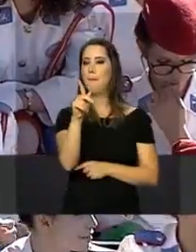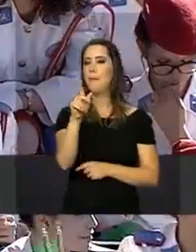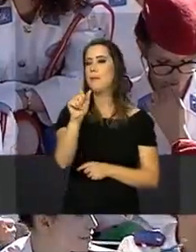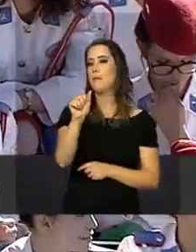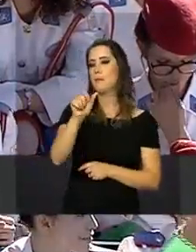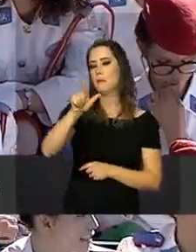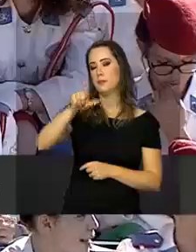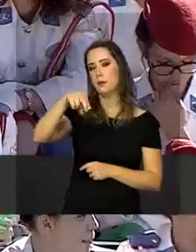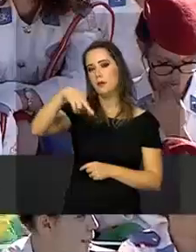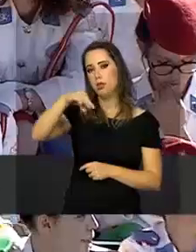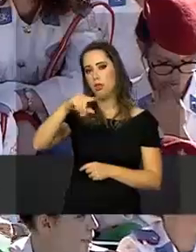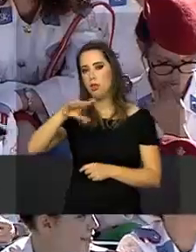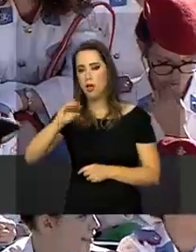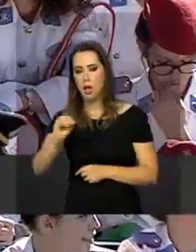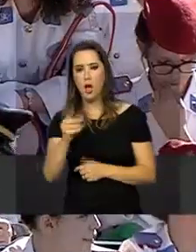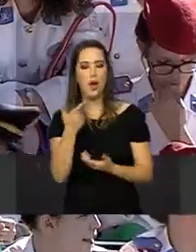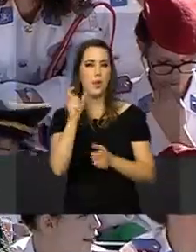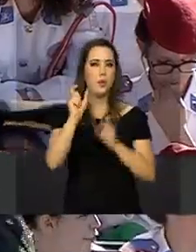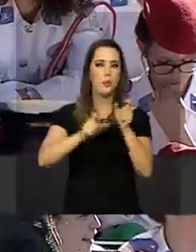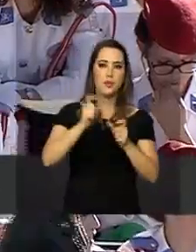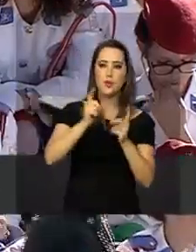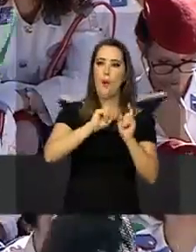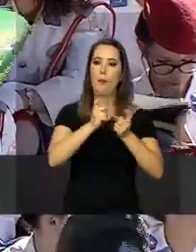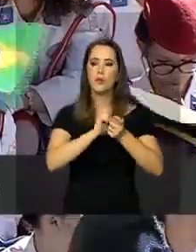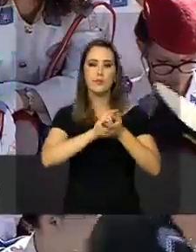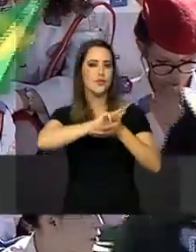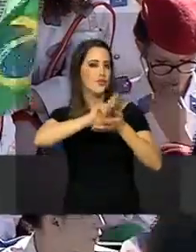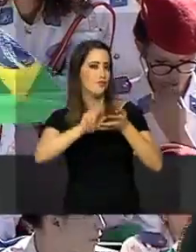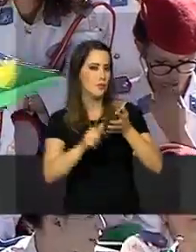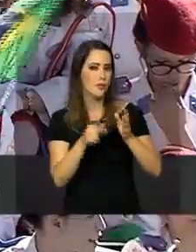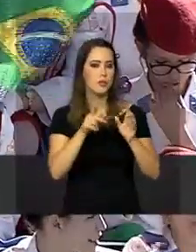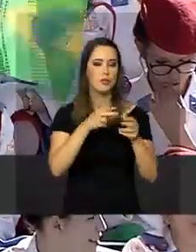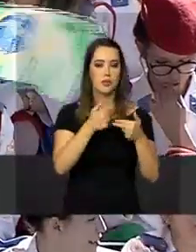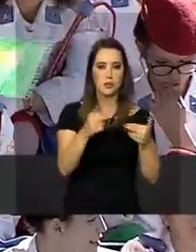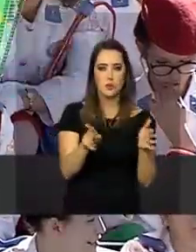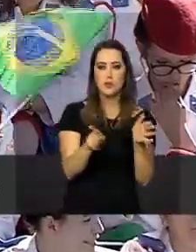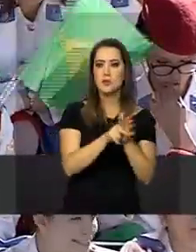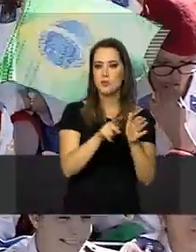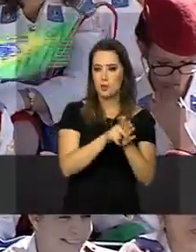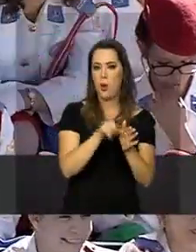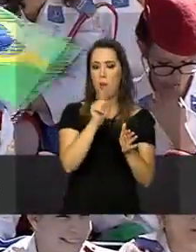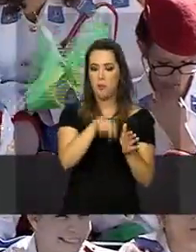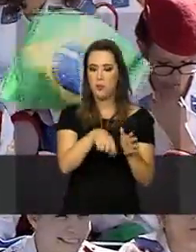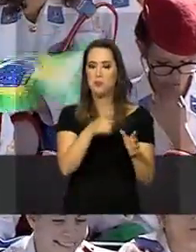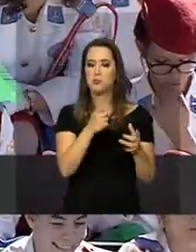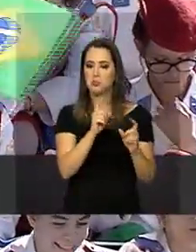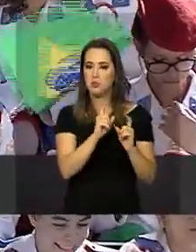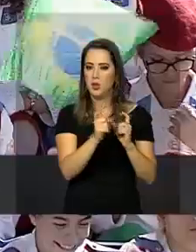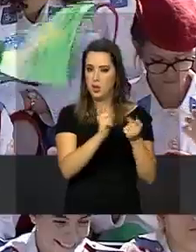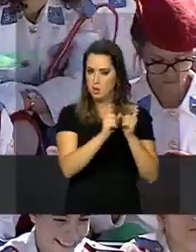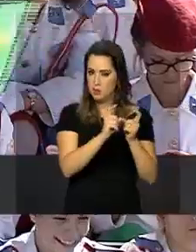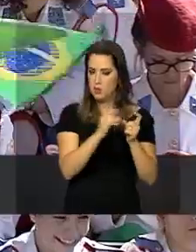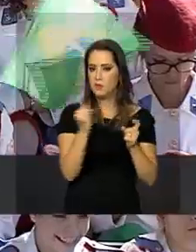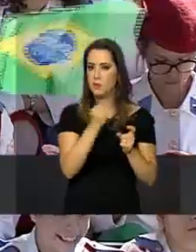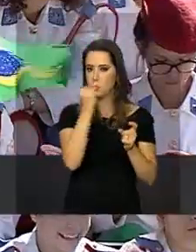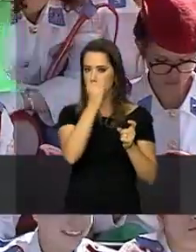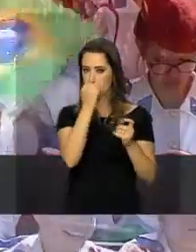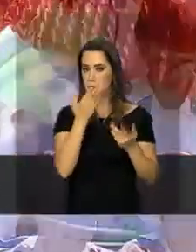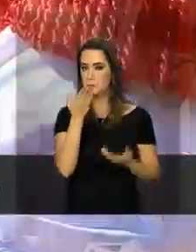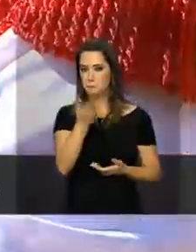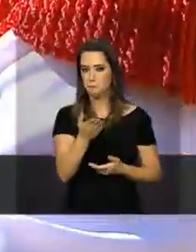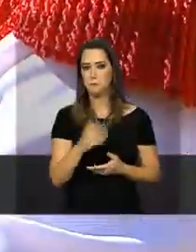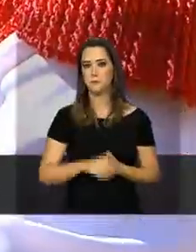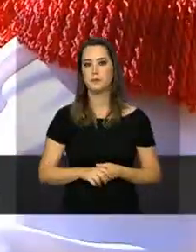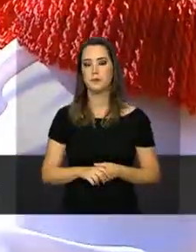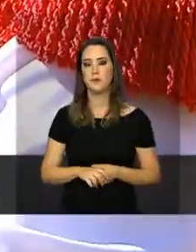essa parte de pessoal, logística, né? Toda, é o comando do general Denison, 11ª Região